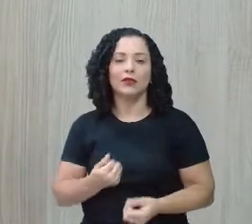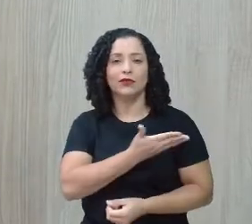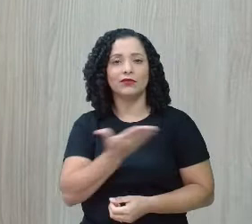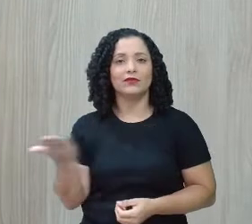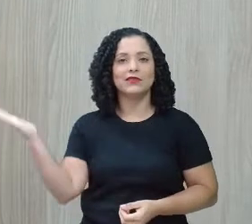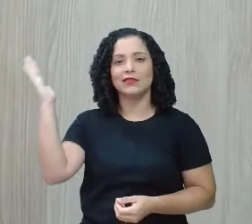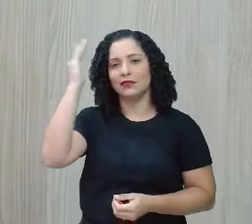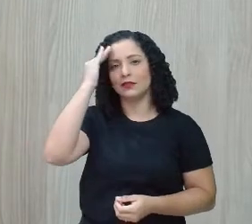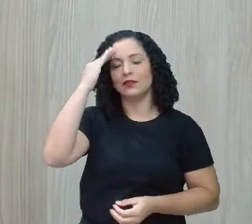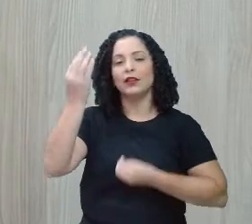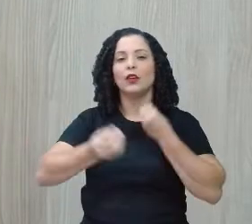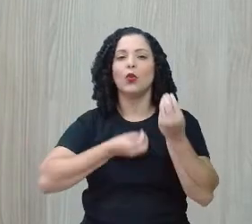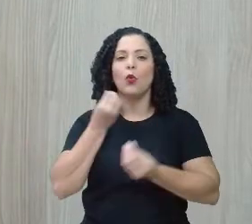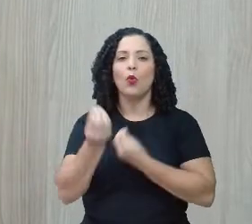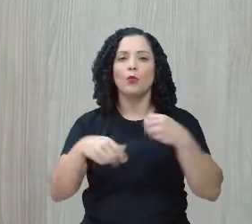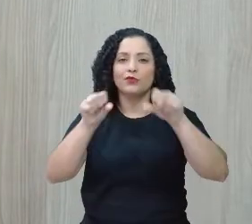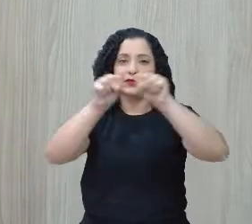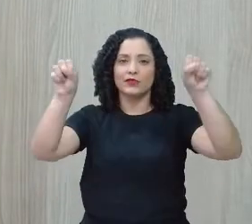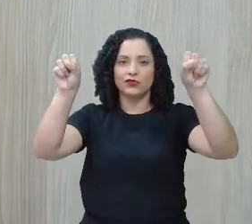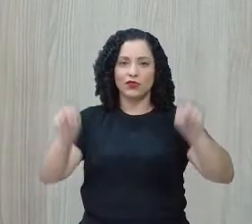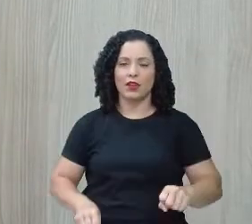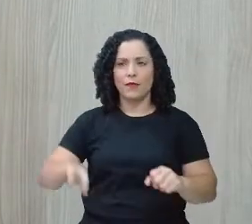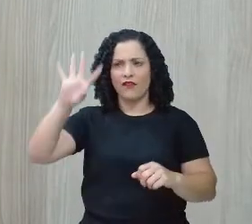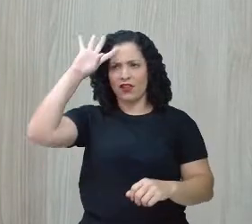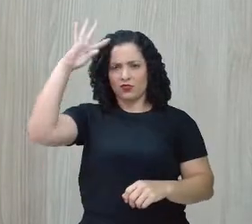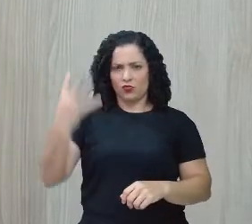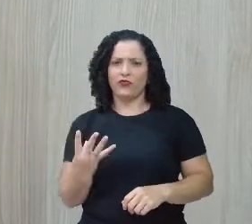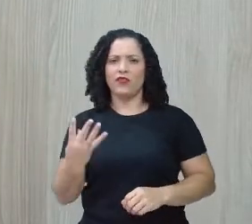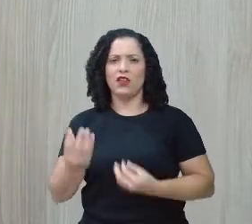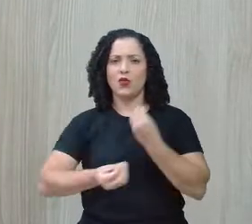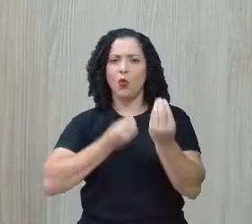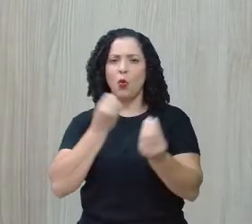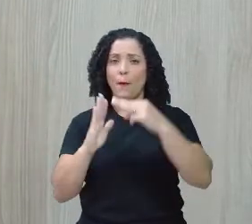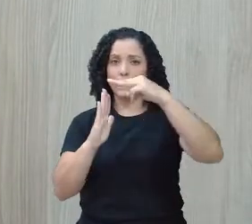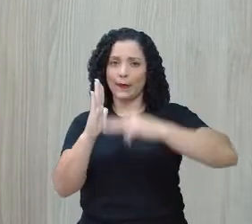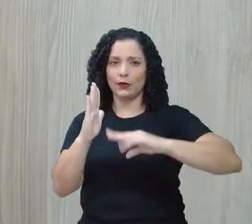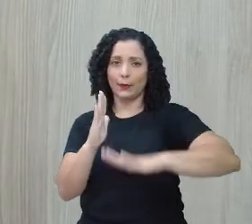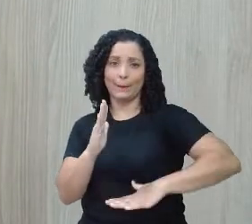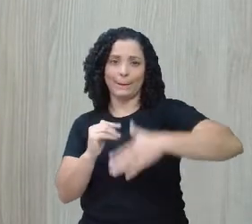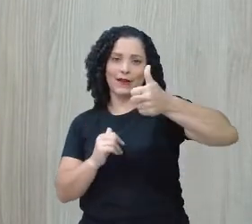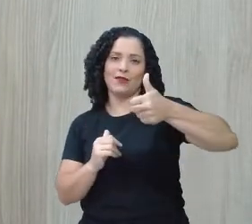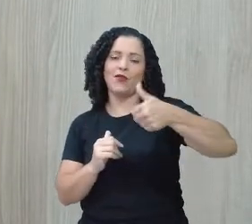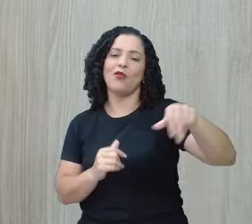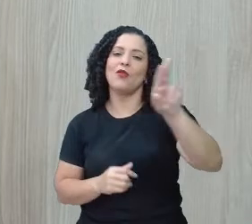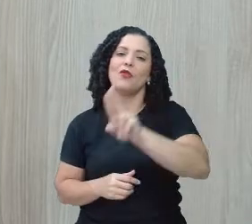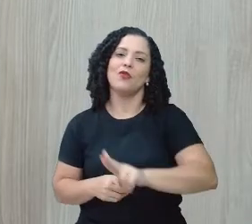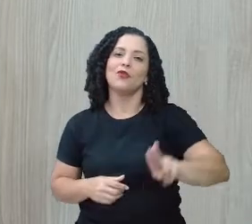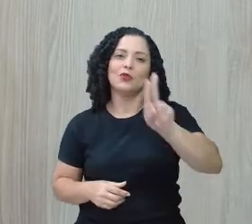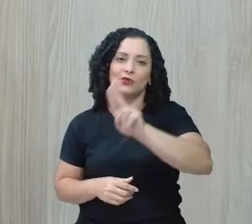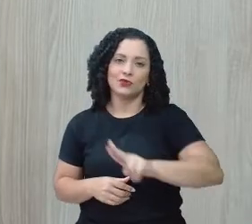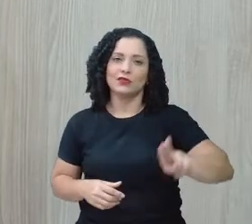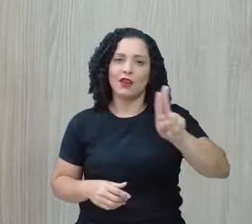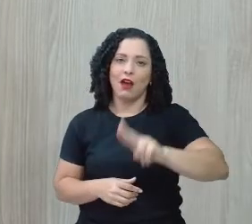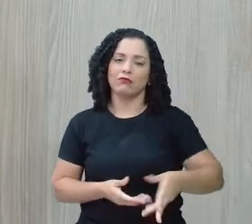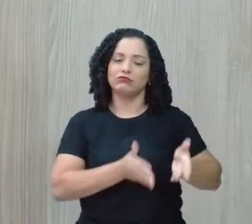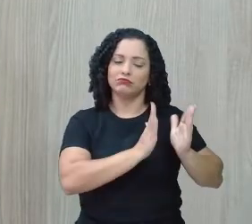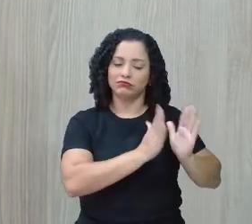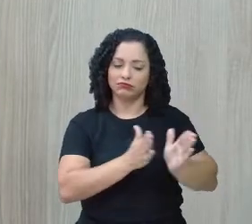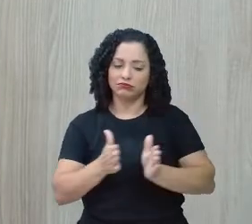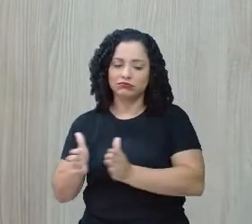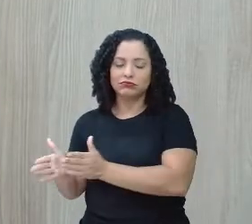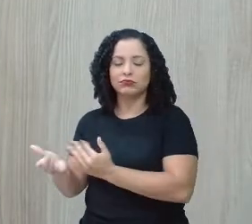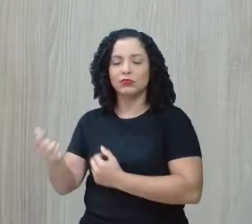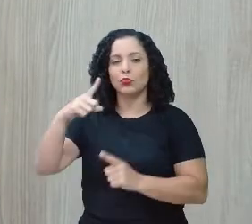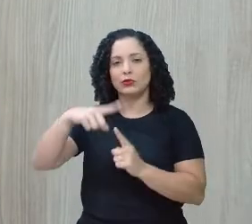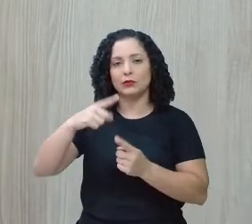de um sistema, como a gente pode resolver e que método melhor para utilizar em decorrente a algum